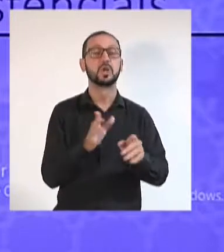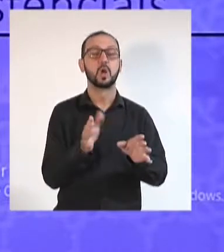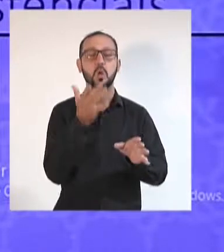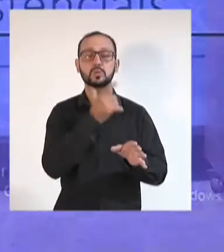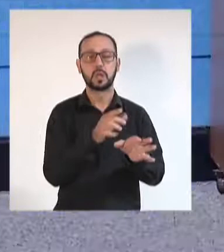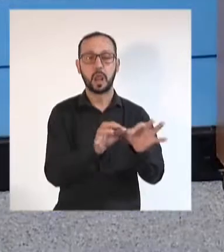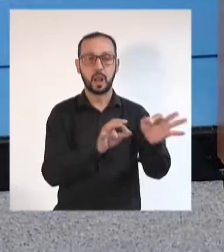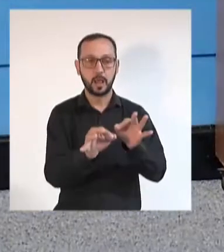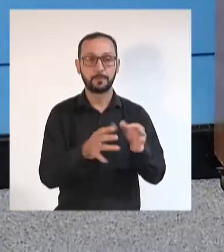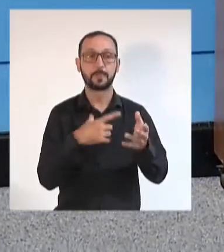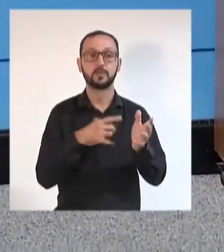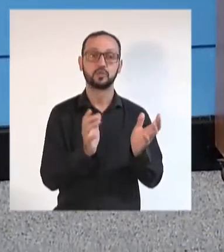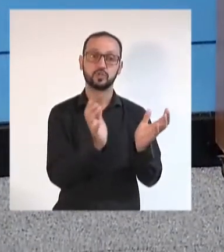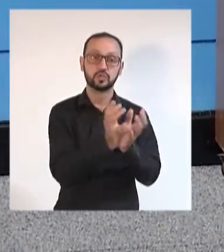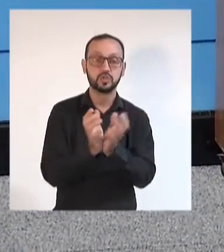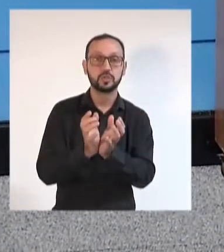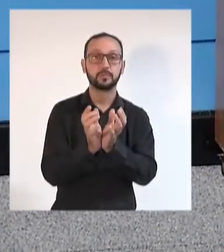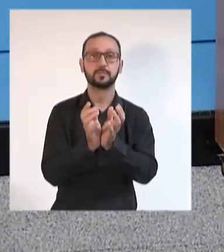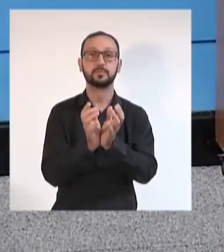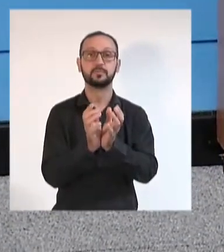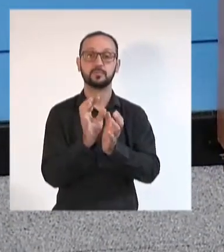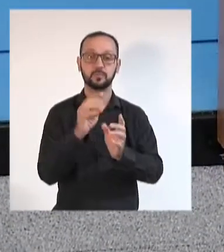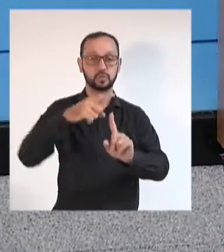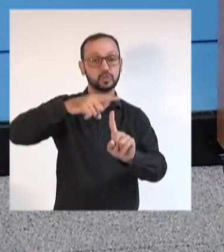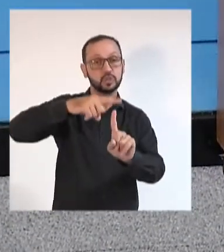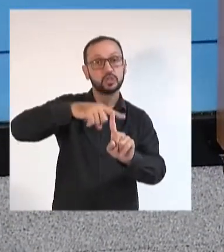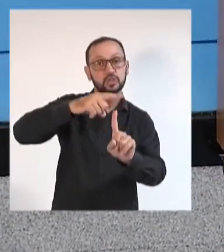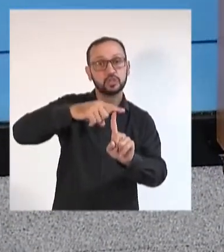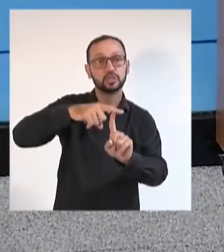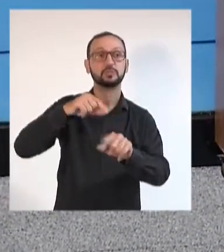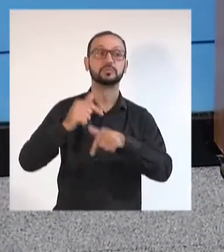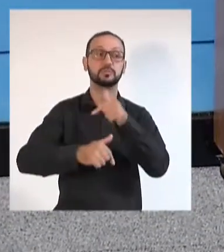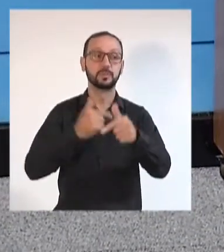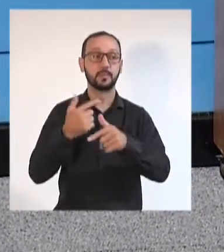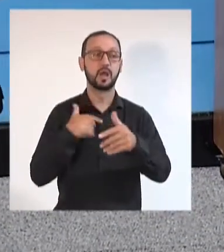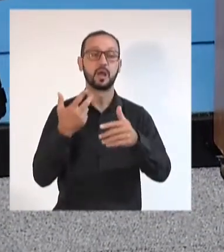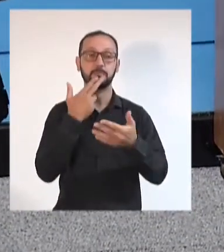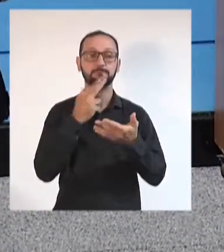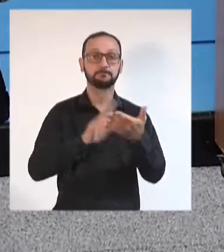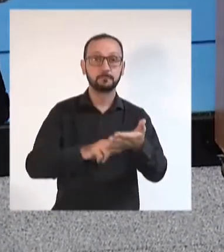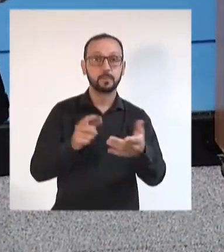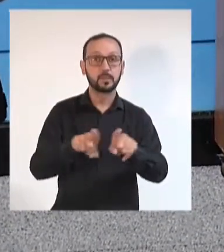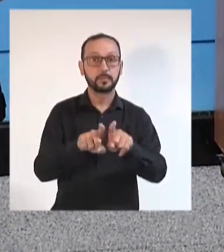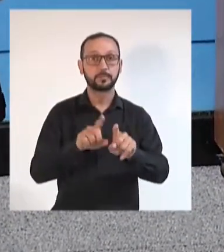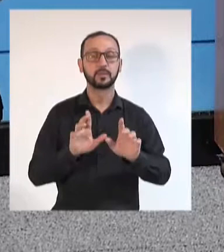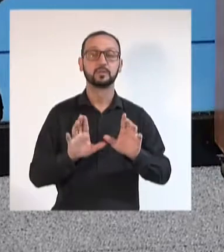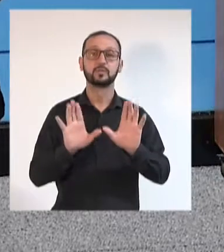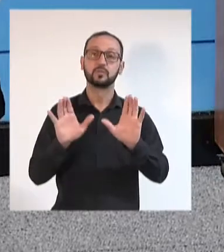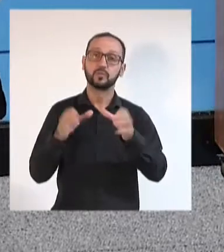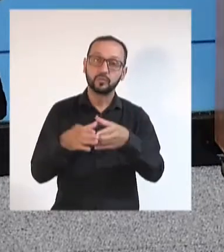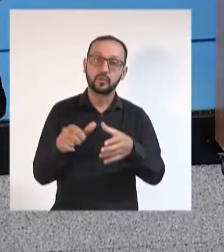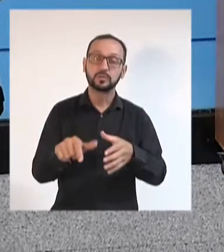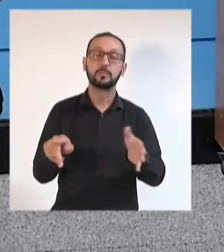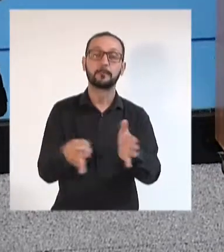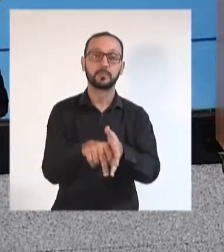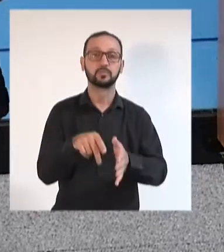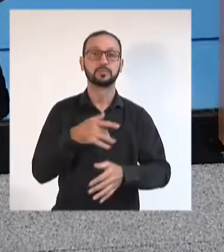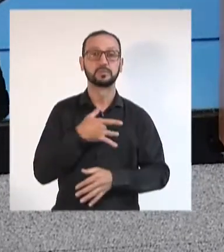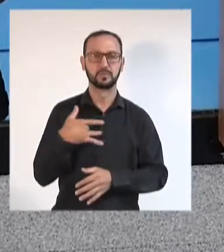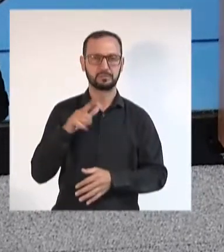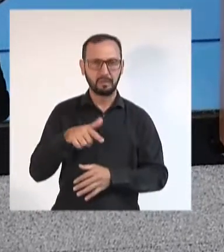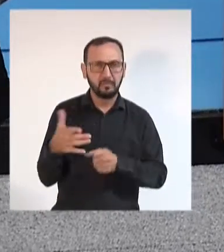algumas coisas, tipificação dos serviços, temos alguns encaminhamentos, na saúde também. Mas só isso é